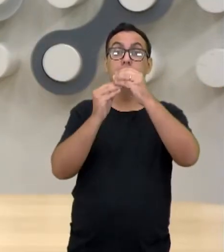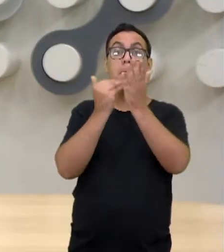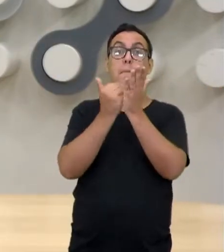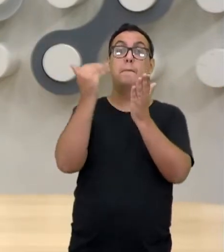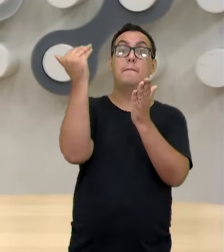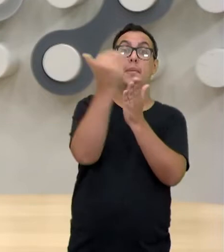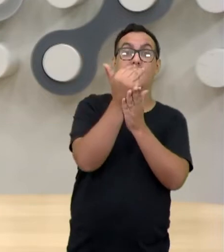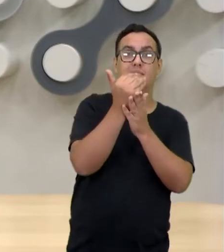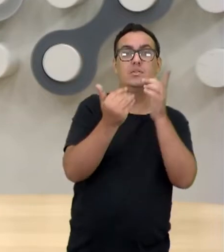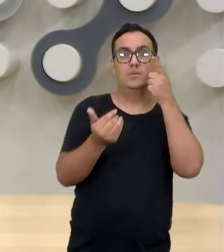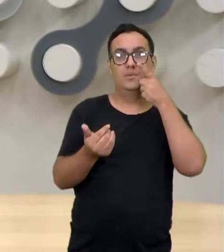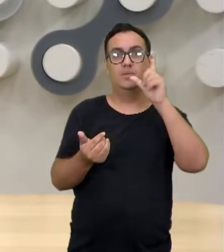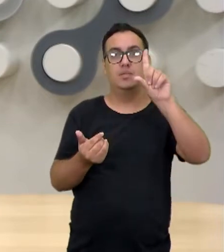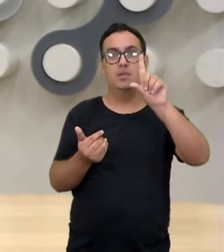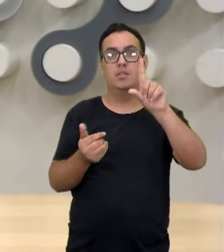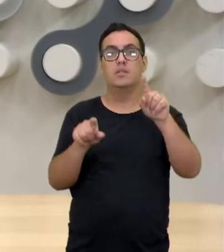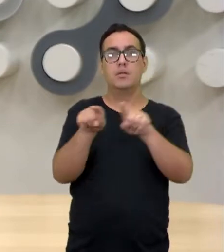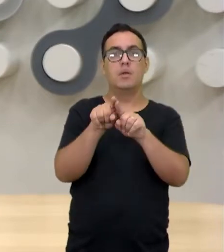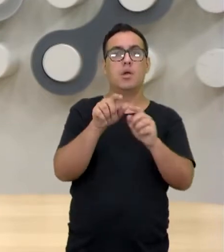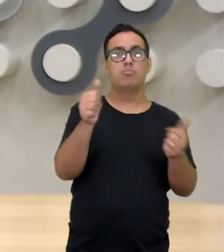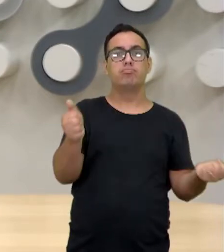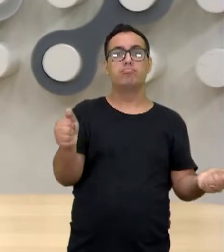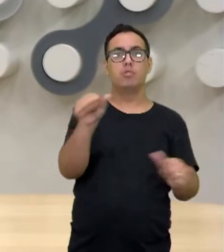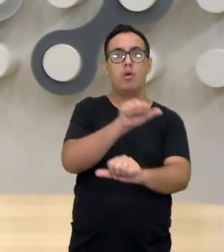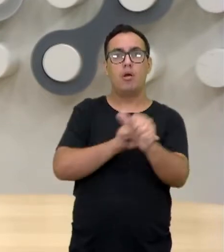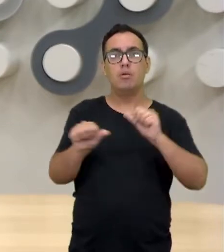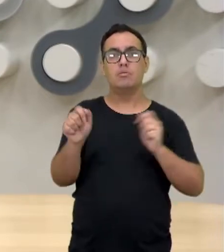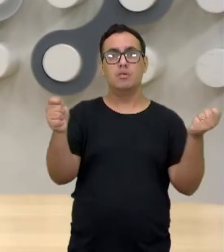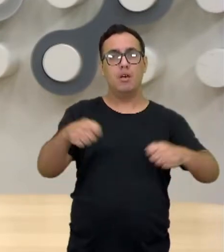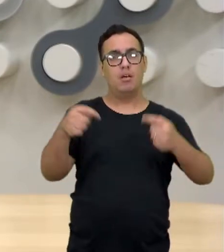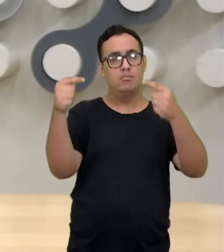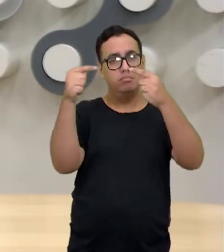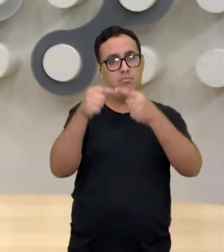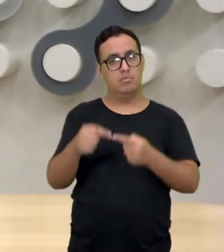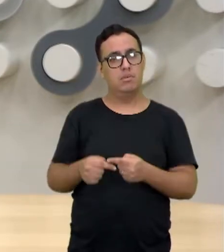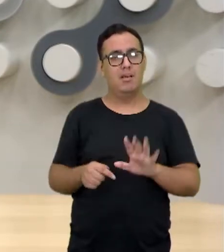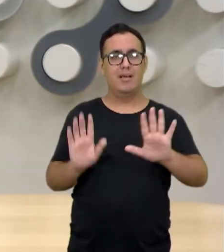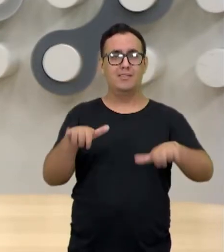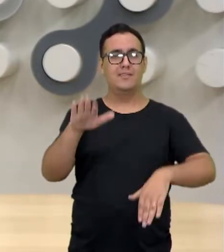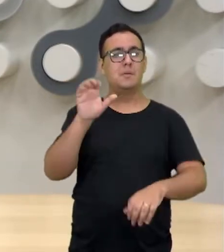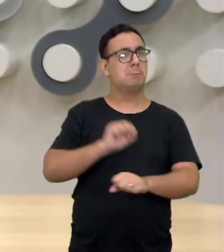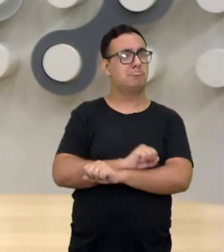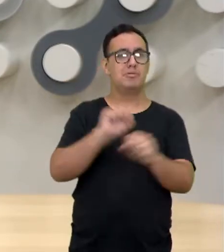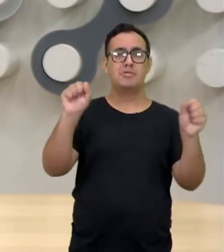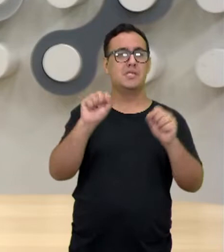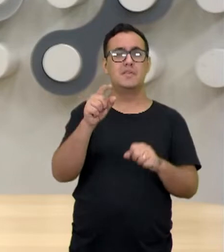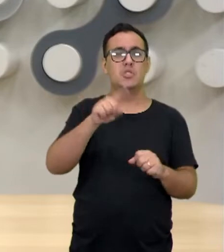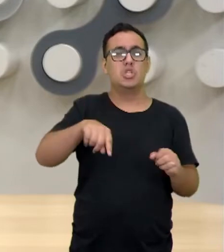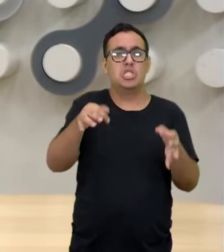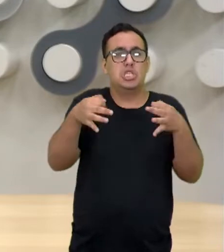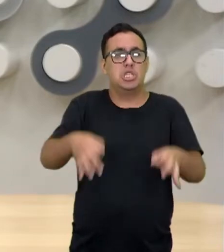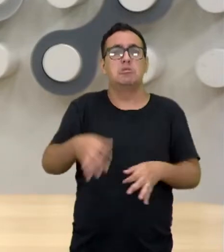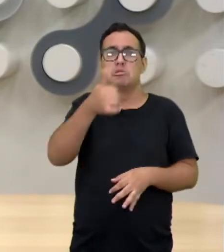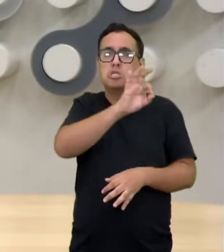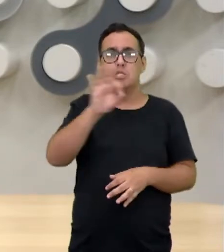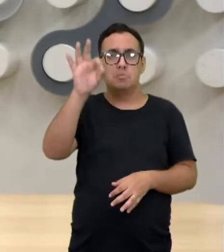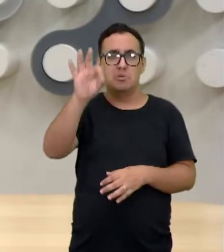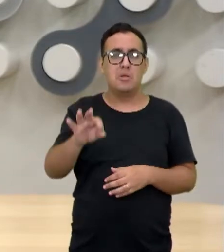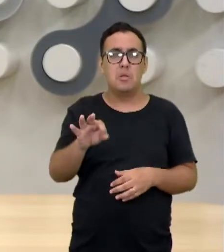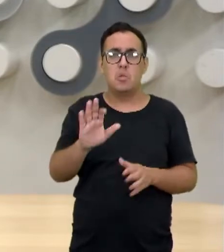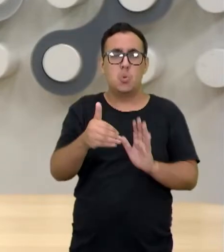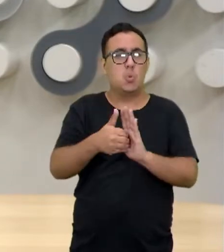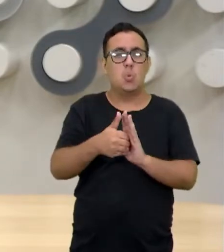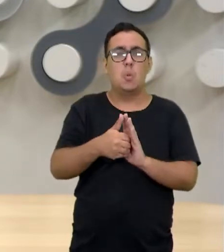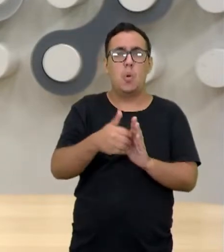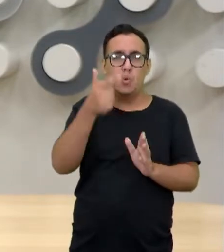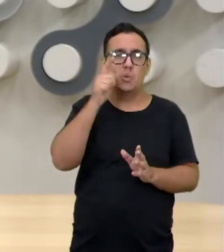e o contrário também funciona. É muito difícil, praticamente impossível, que tenhamos um saber puramente operativo ou que,